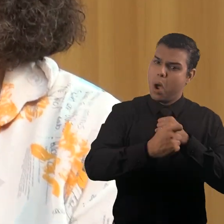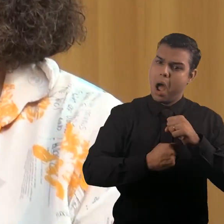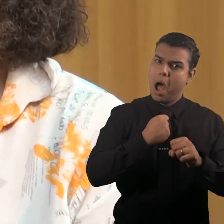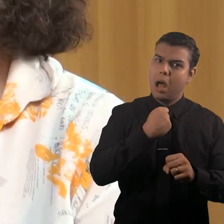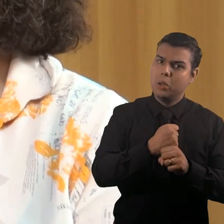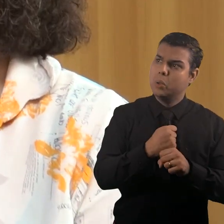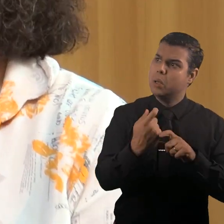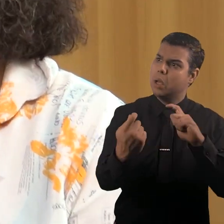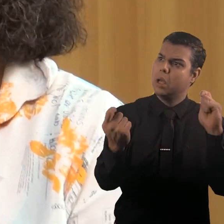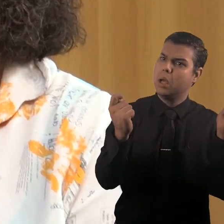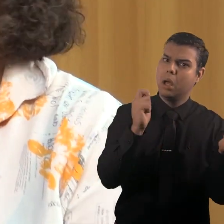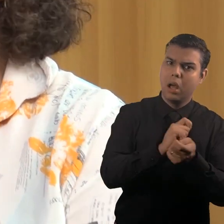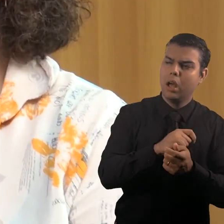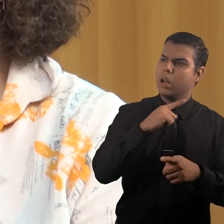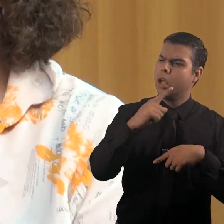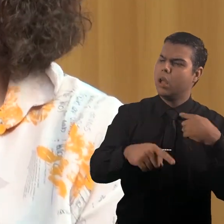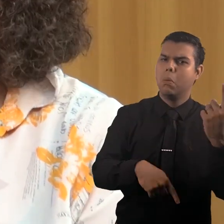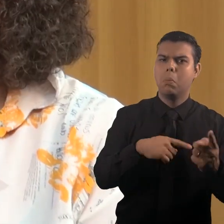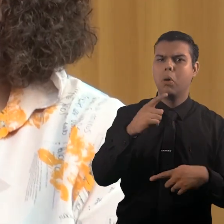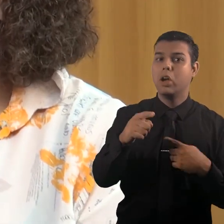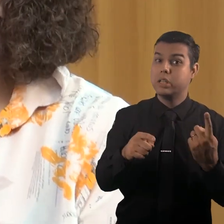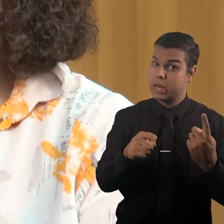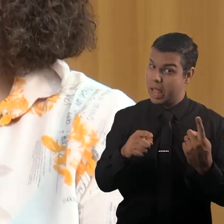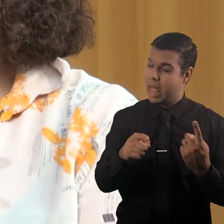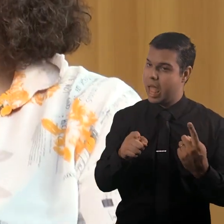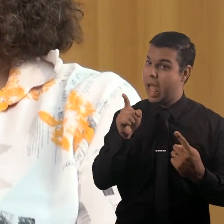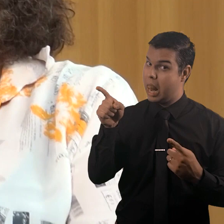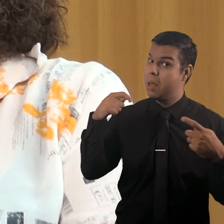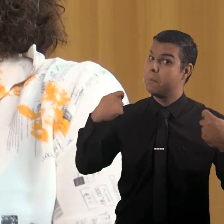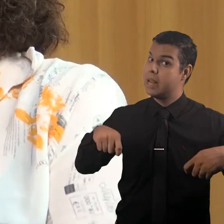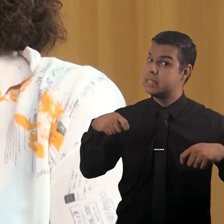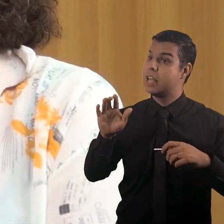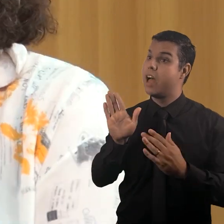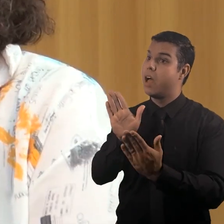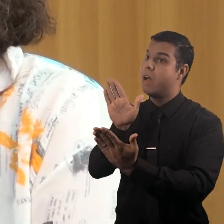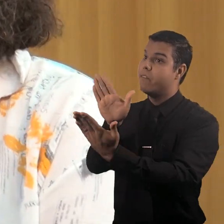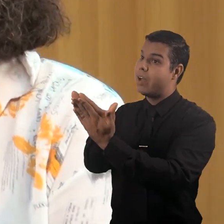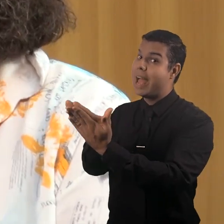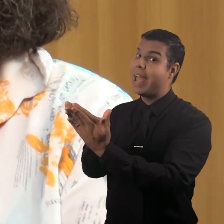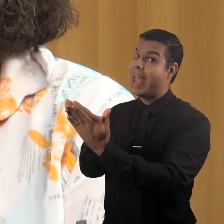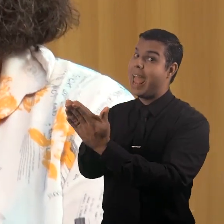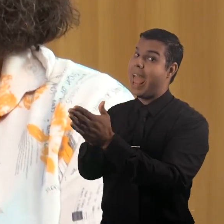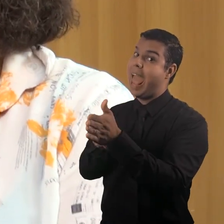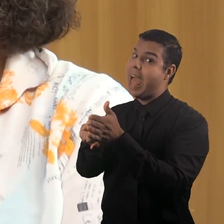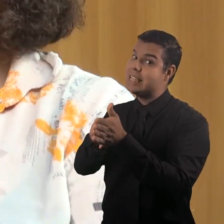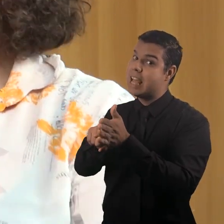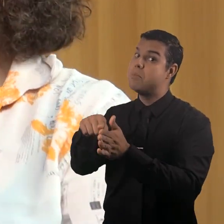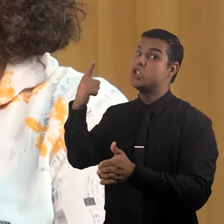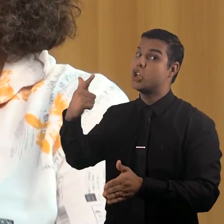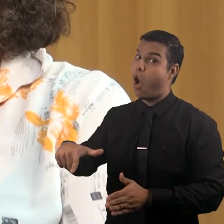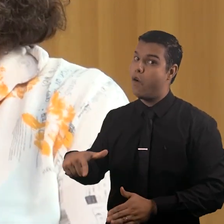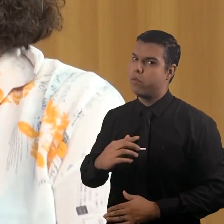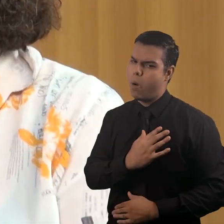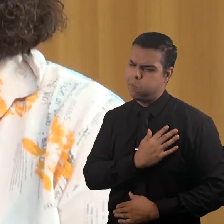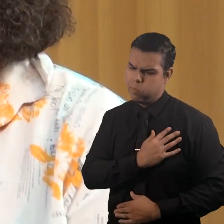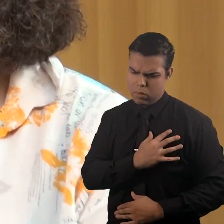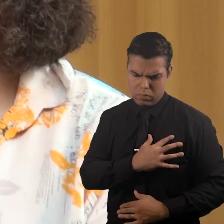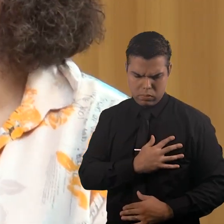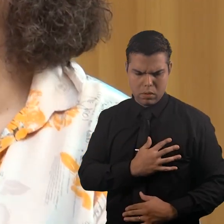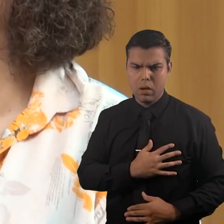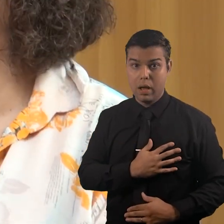Quando você volta, ficou lá 1 ano, já estava super adaptada. E aí, um belo dia, ela precisou fazer um novo exame. Tinha uma suspeita de um